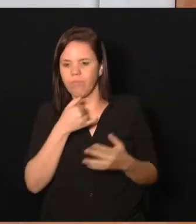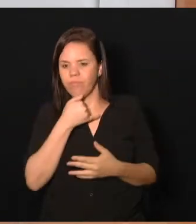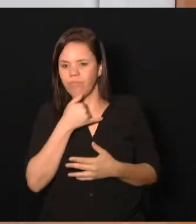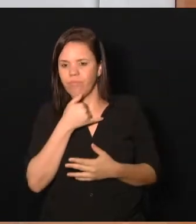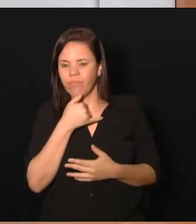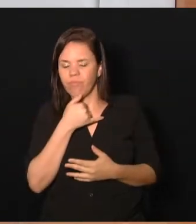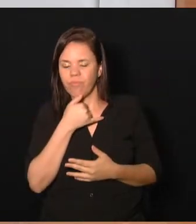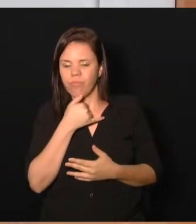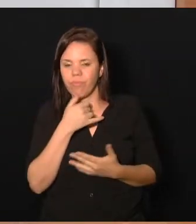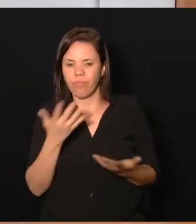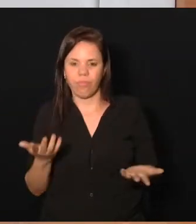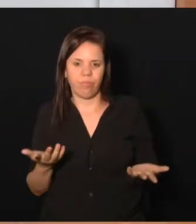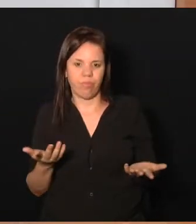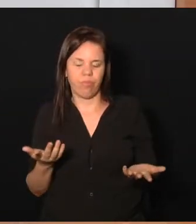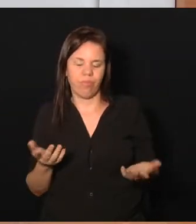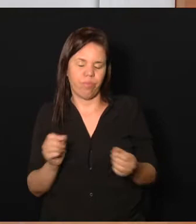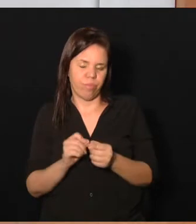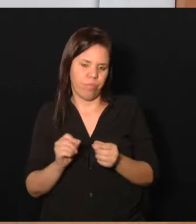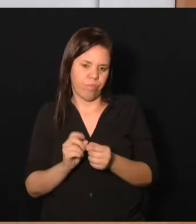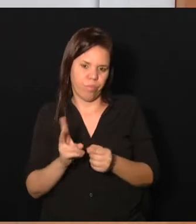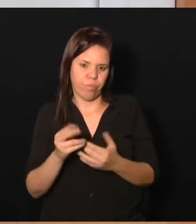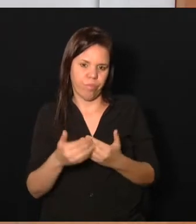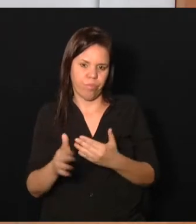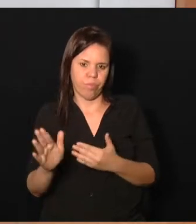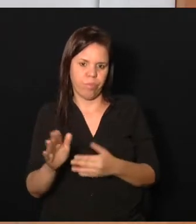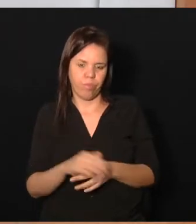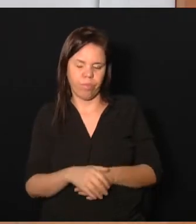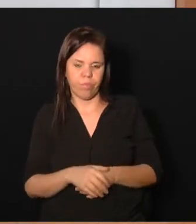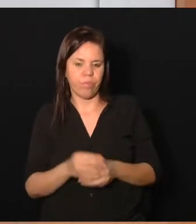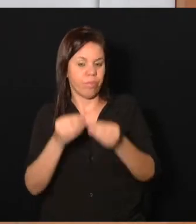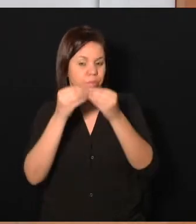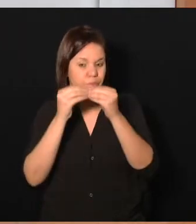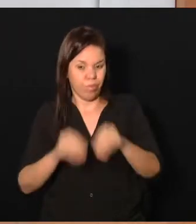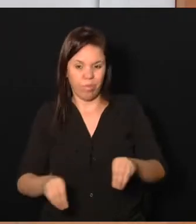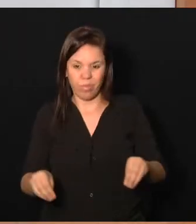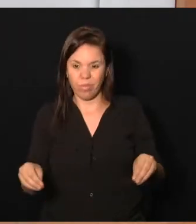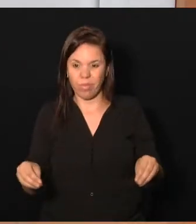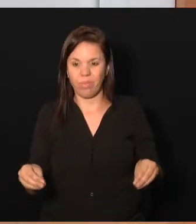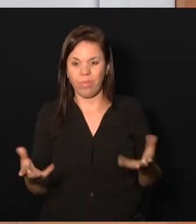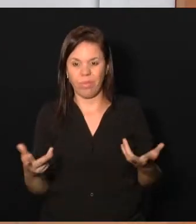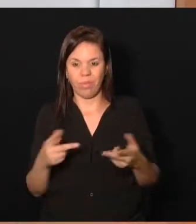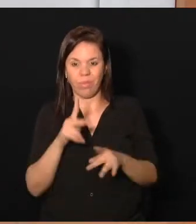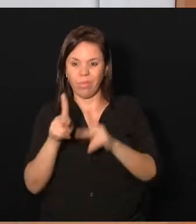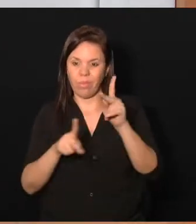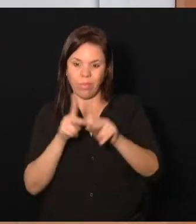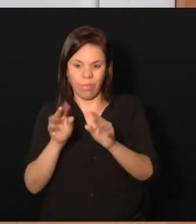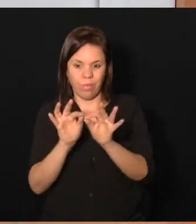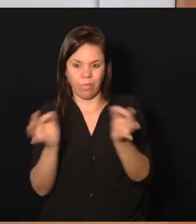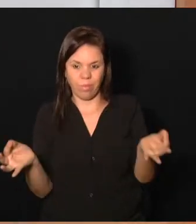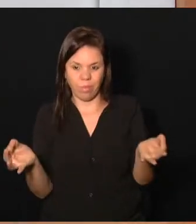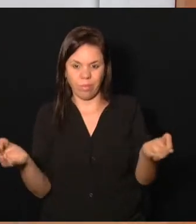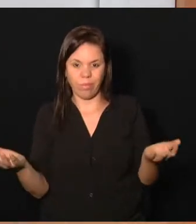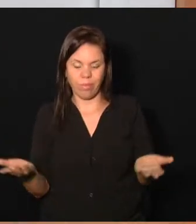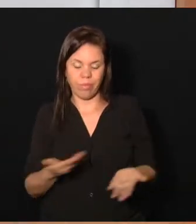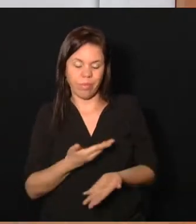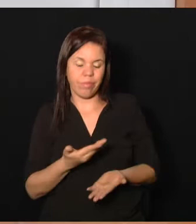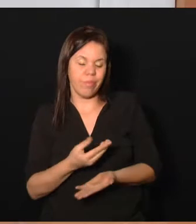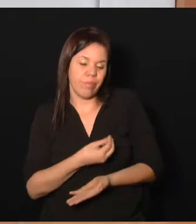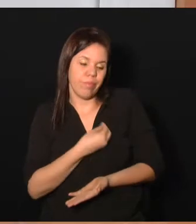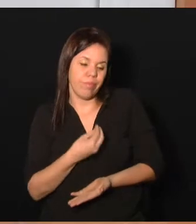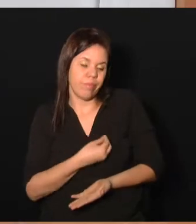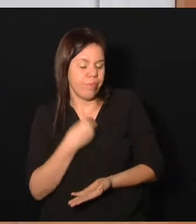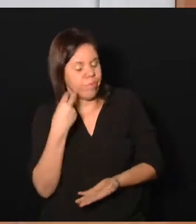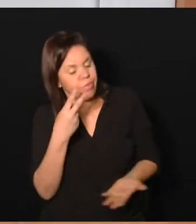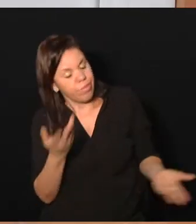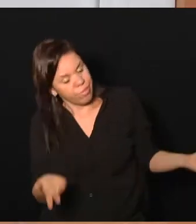infelizmente, é feito aí atingindo minorias. Estamos vivendo, vereador Rubens Gás, um problema